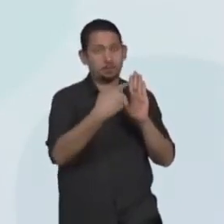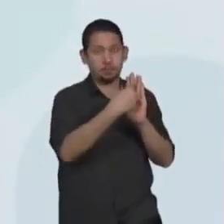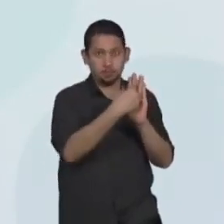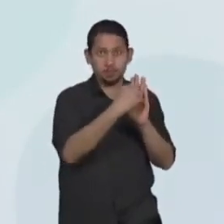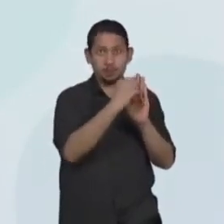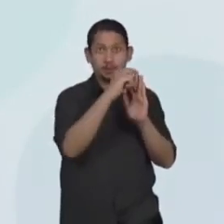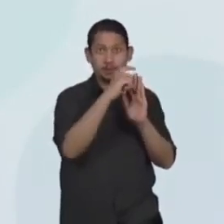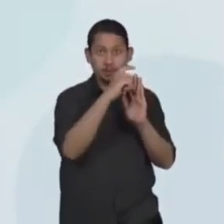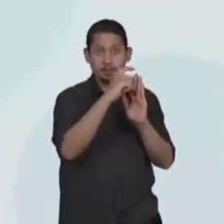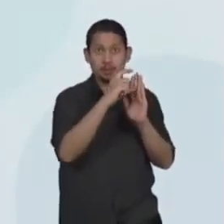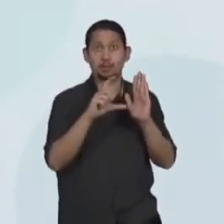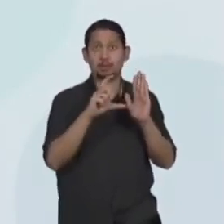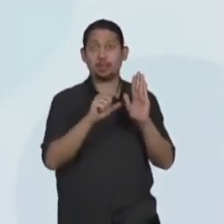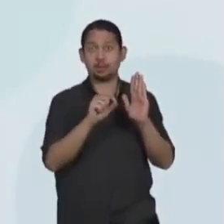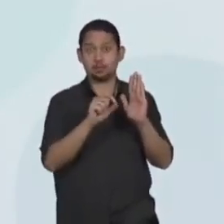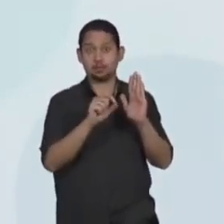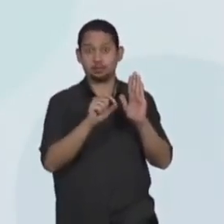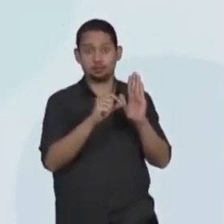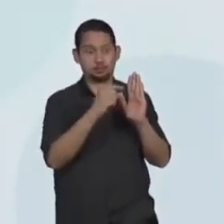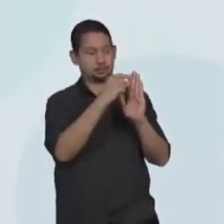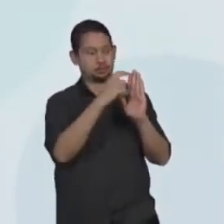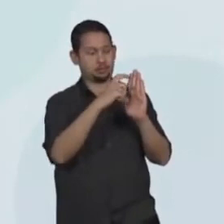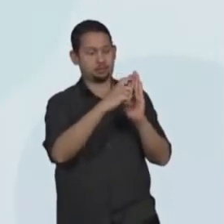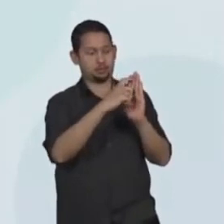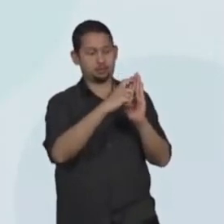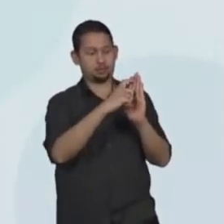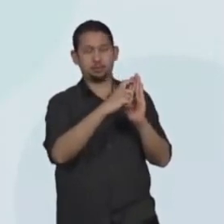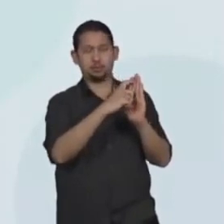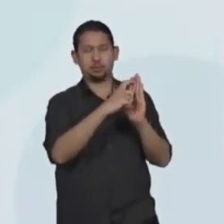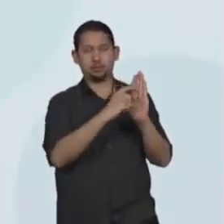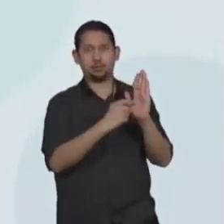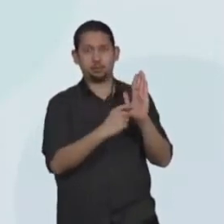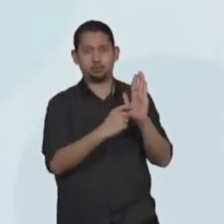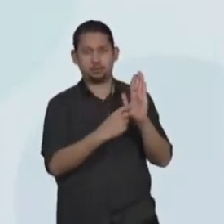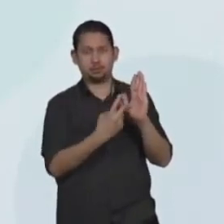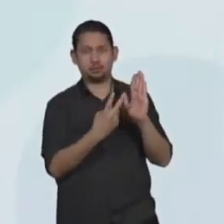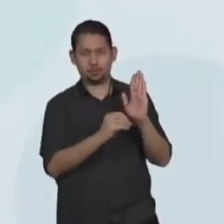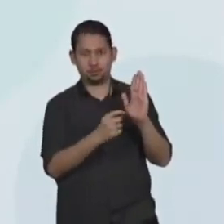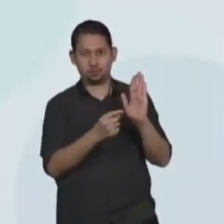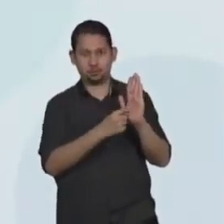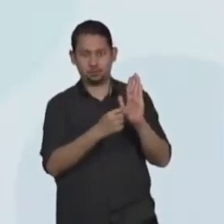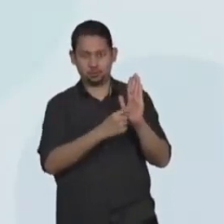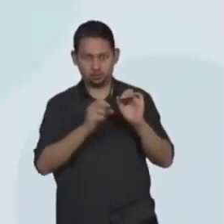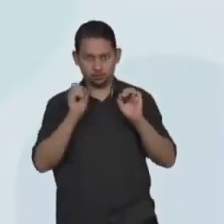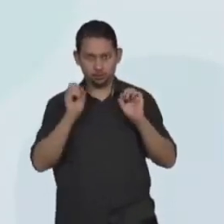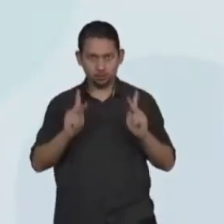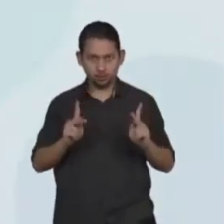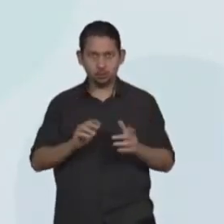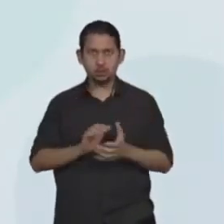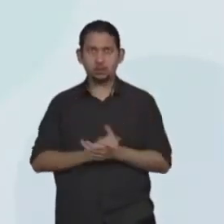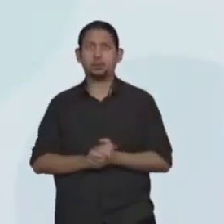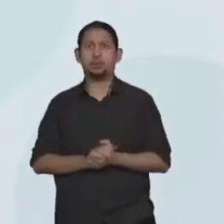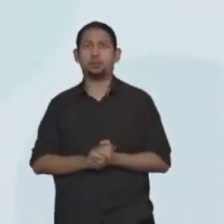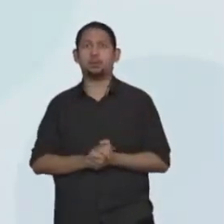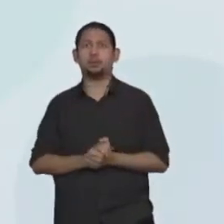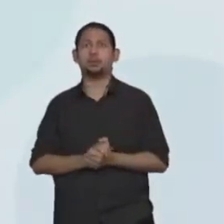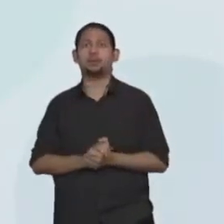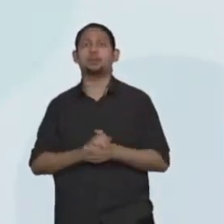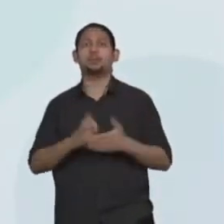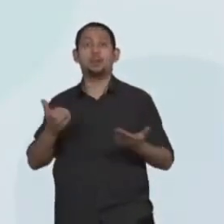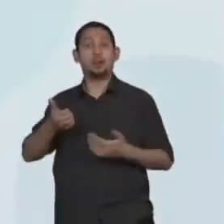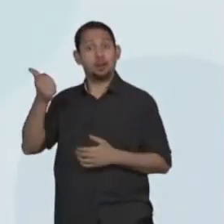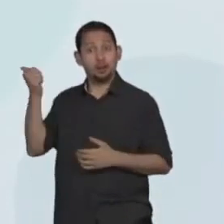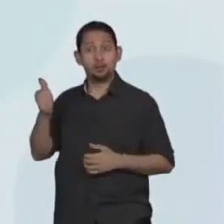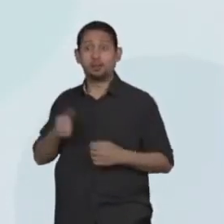10 centímetros aqui, ó. E vai marcar outro ponto ali, bem no meio. Ok? Então, essas